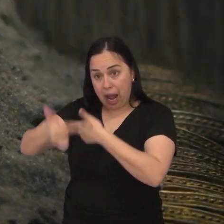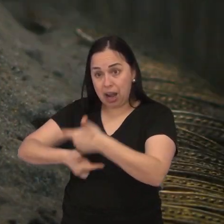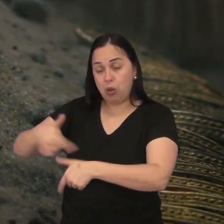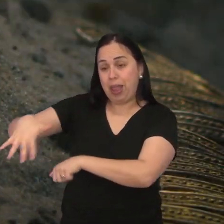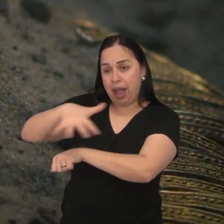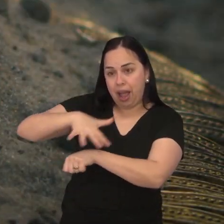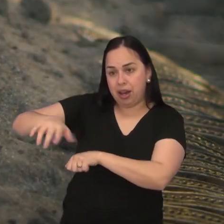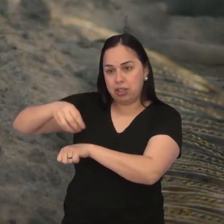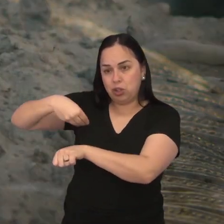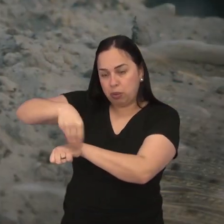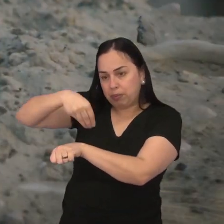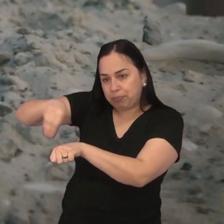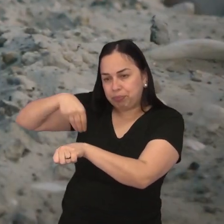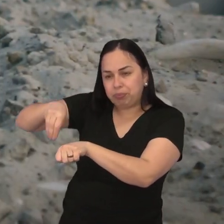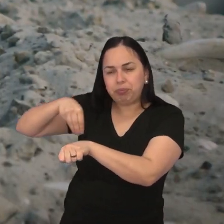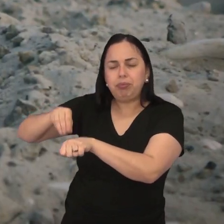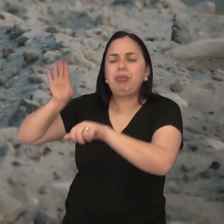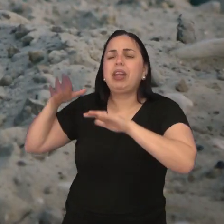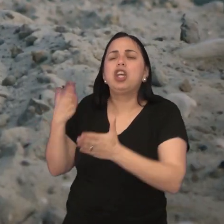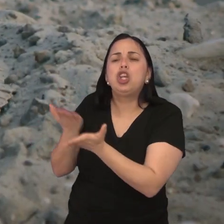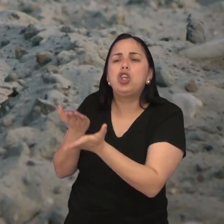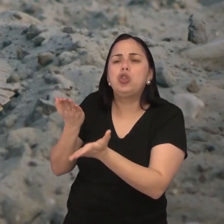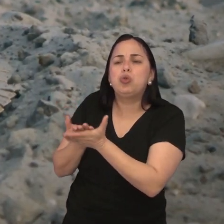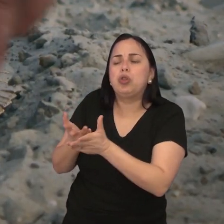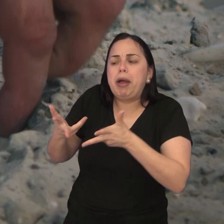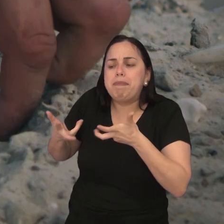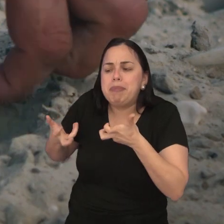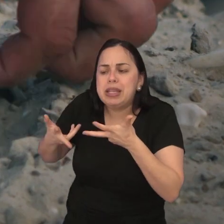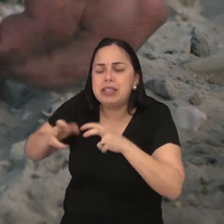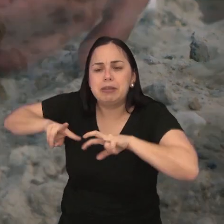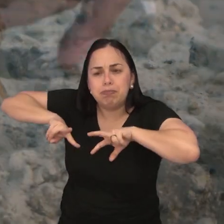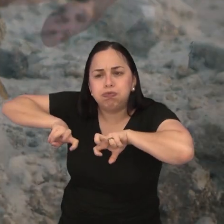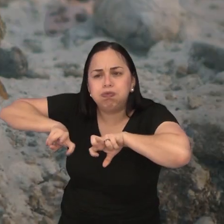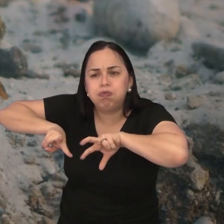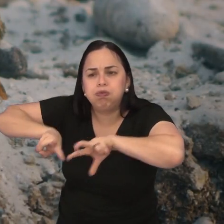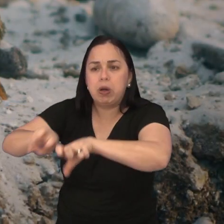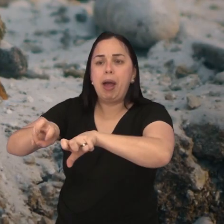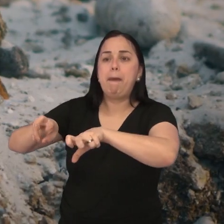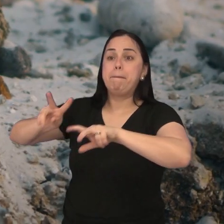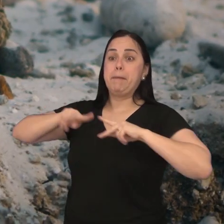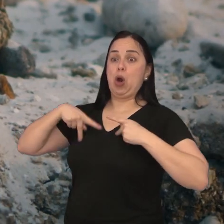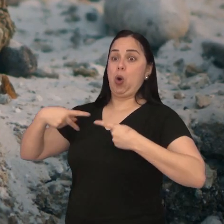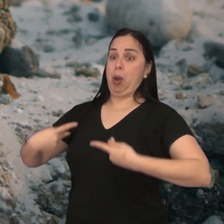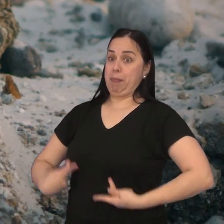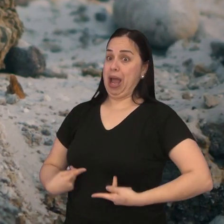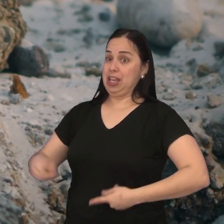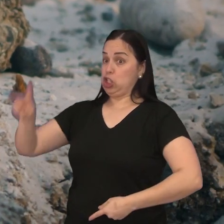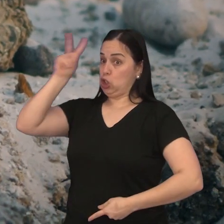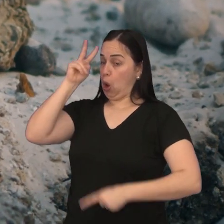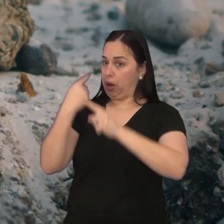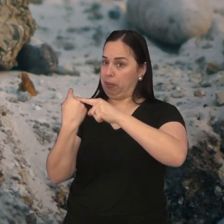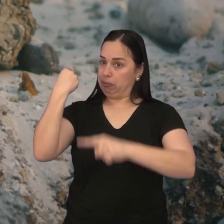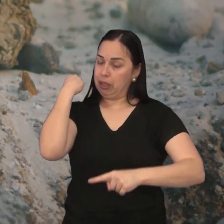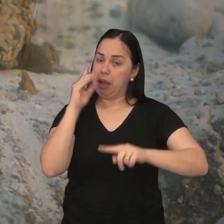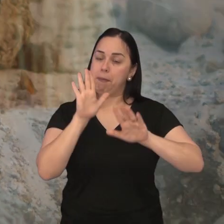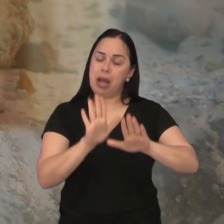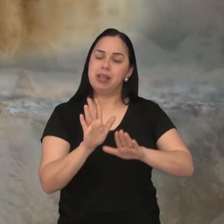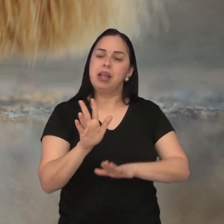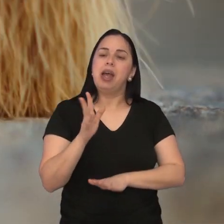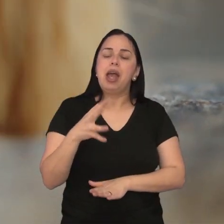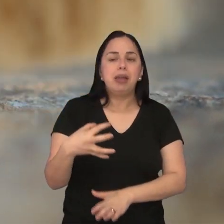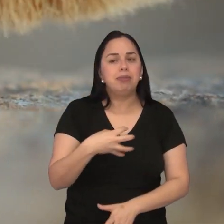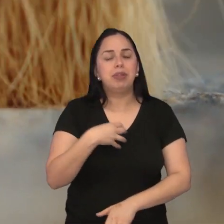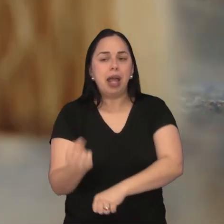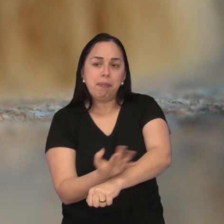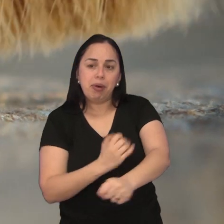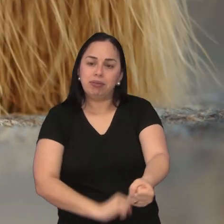romantismo não é bem assim, não existe. Embora seja uma profissão emocionante, sobretudo